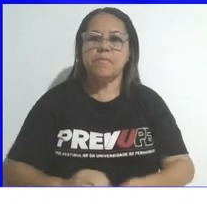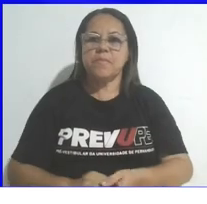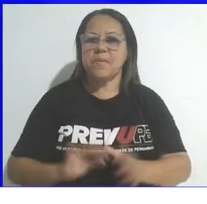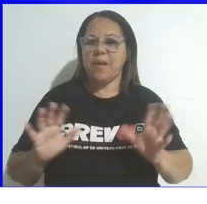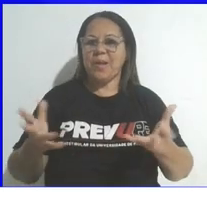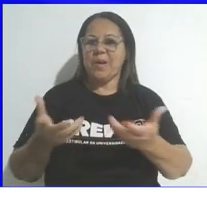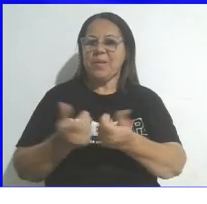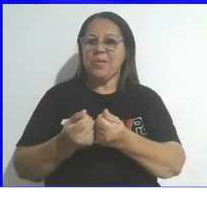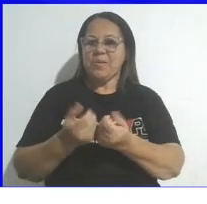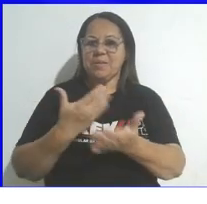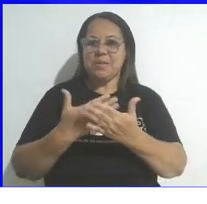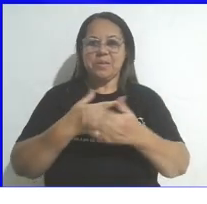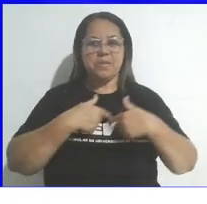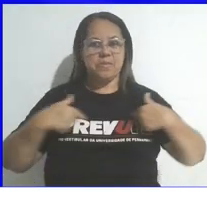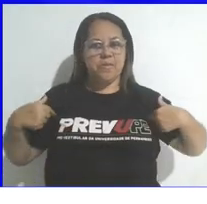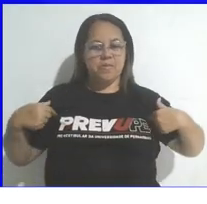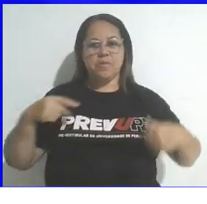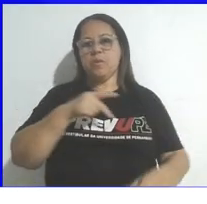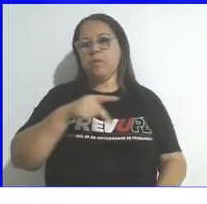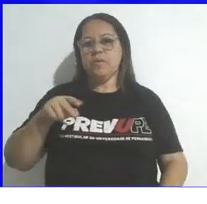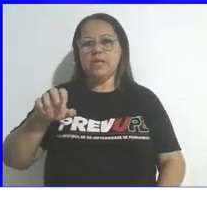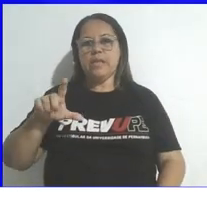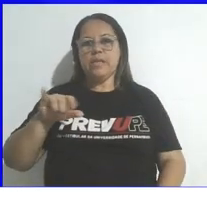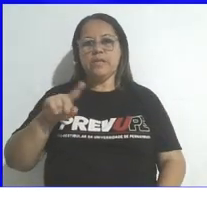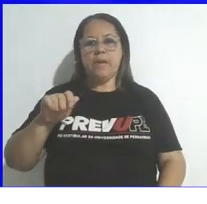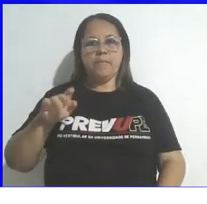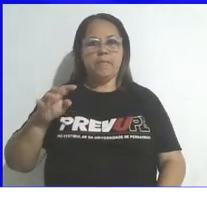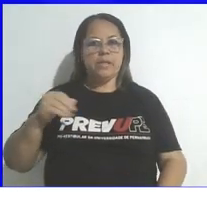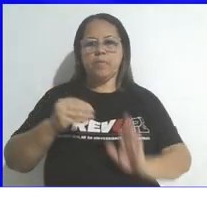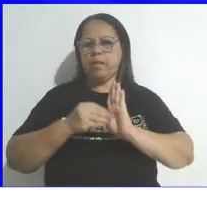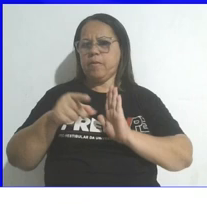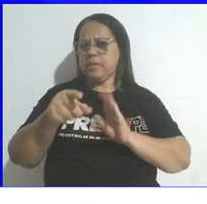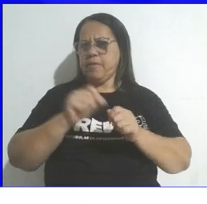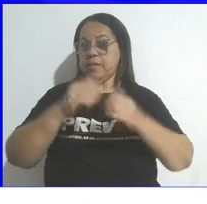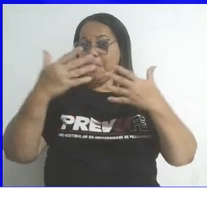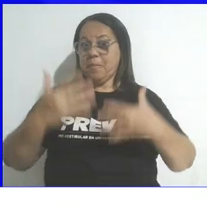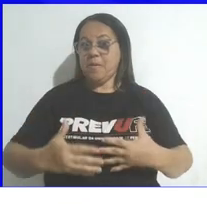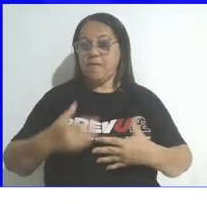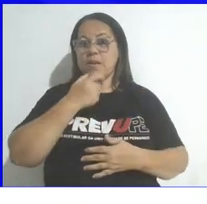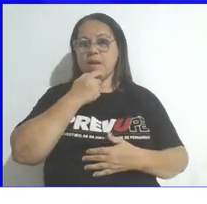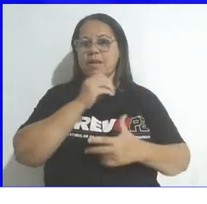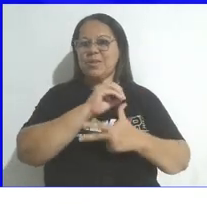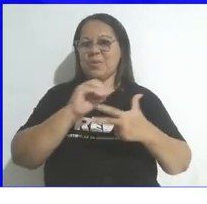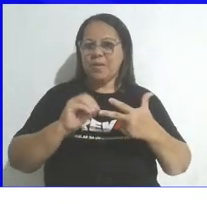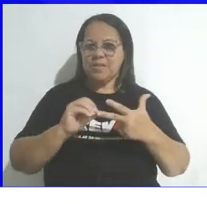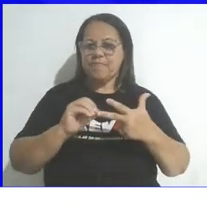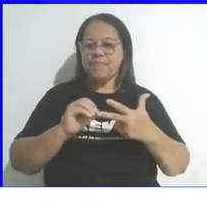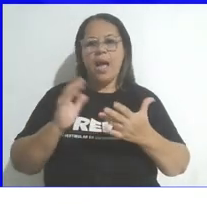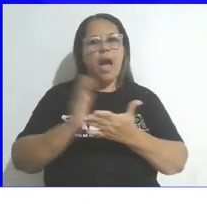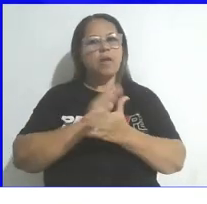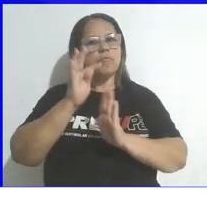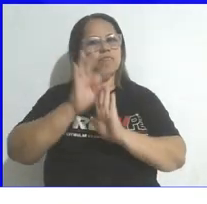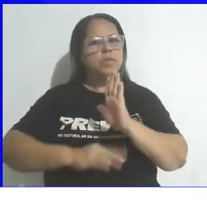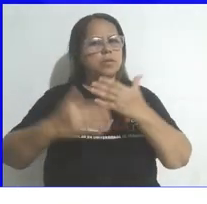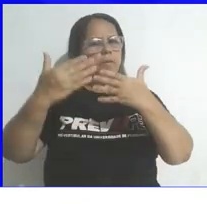E aí galerinha do prev aqui é a professora elizabe Falando tô trazendo uma dica para quem vai fazer prova de inglês no ENEM tá alguns textos da